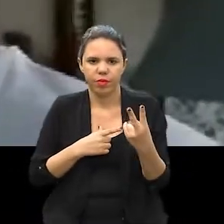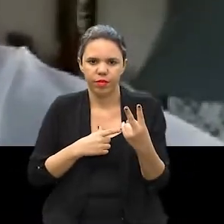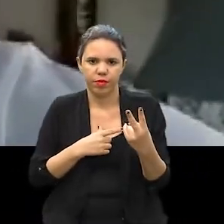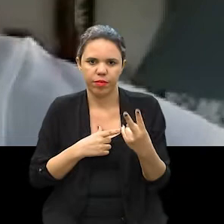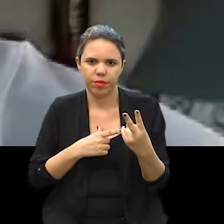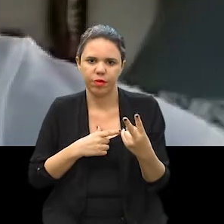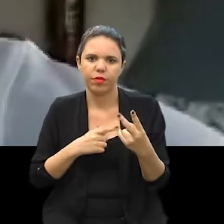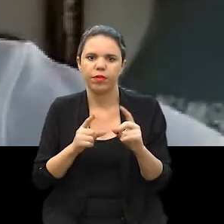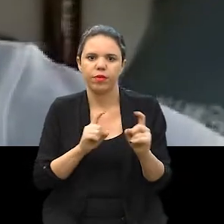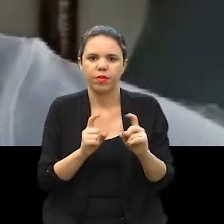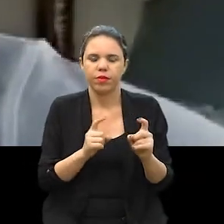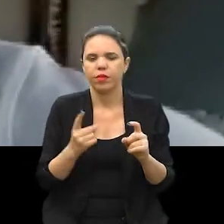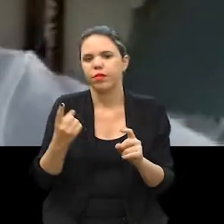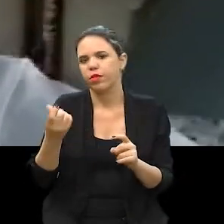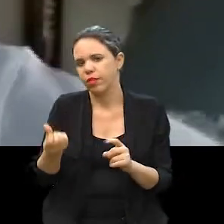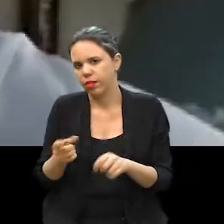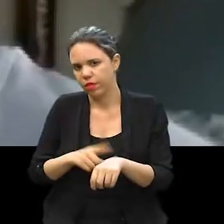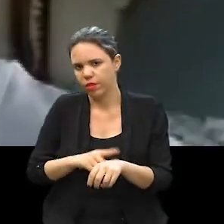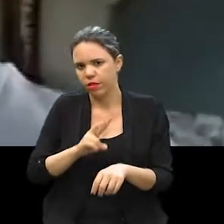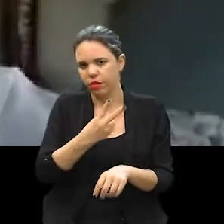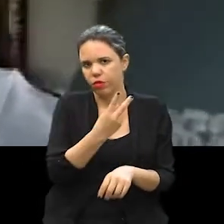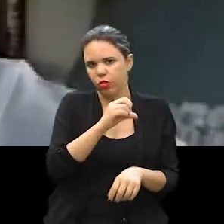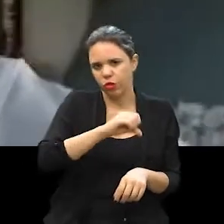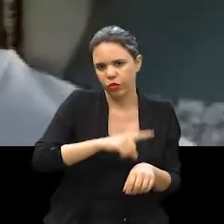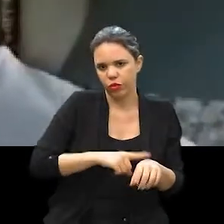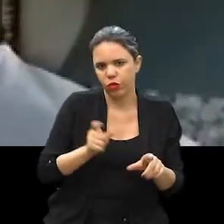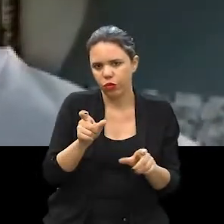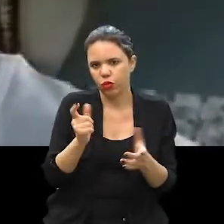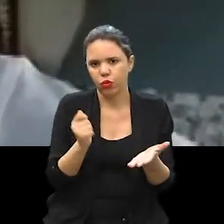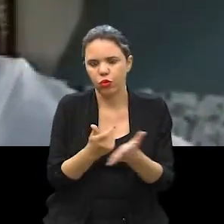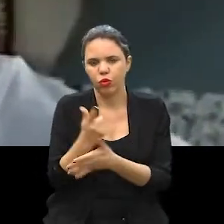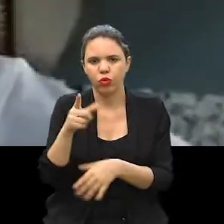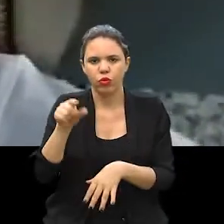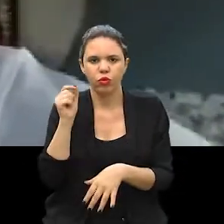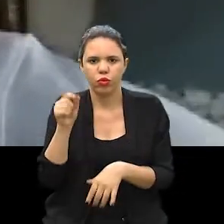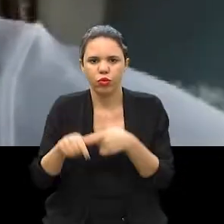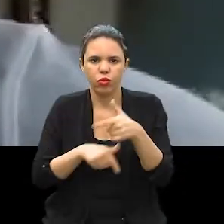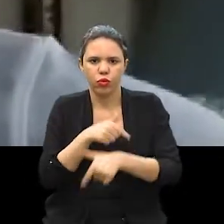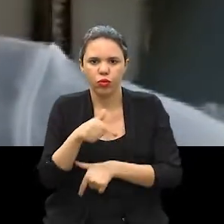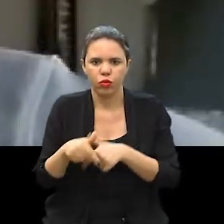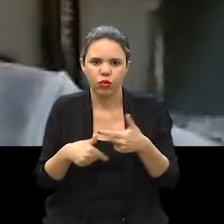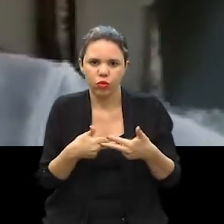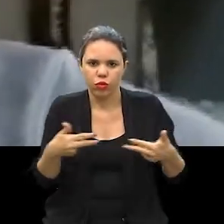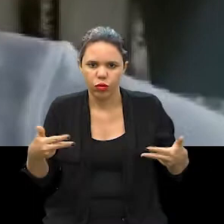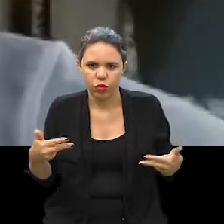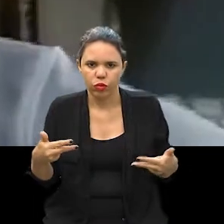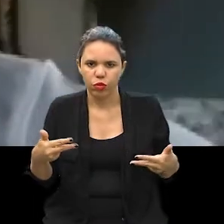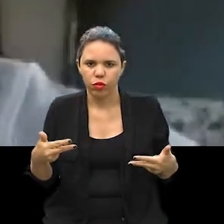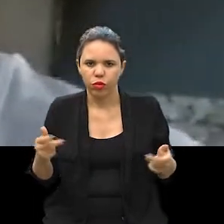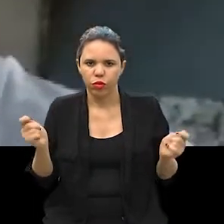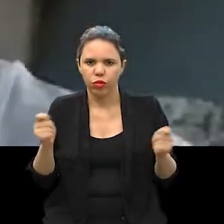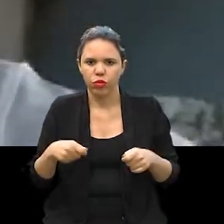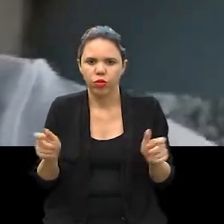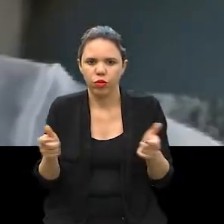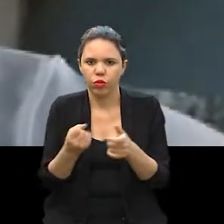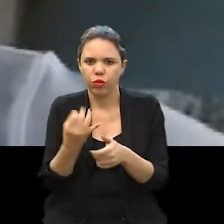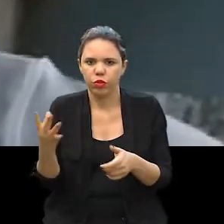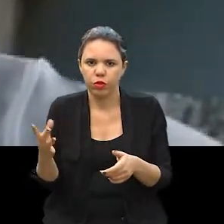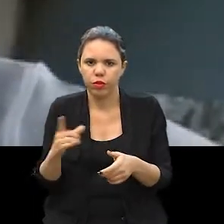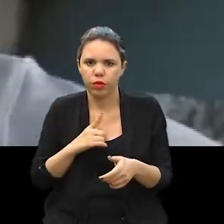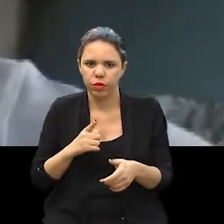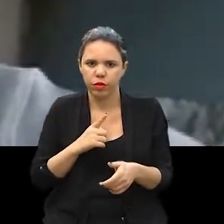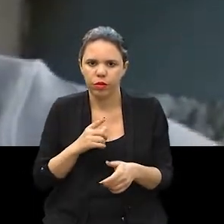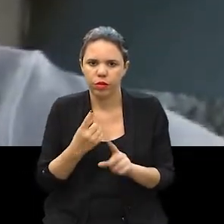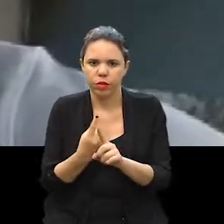às 18h e às 21h. Já garante logo seu ingresso para escolher a sua, porque estamos trabalhando com... é capacidade reduzida exatamente para ter